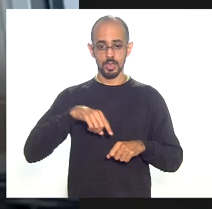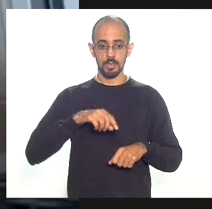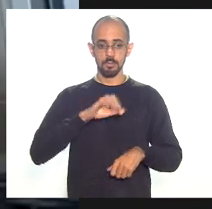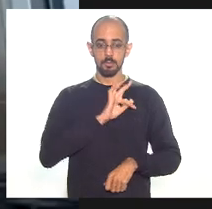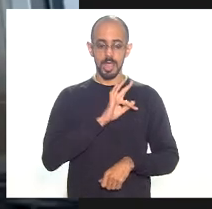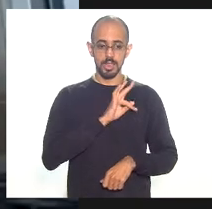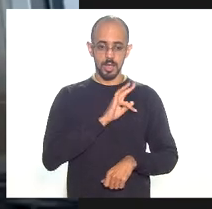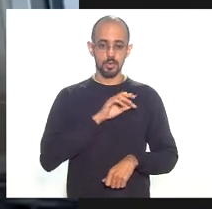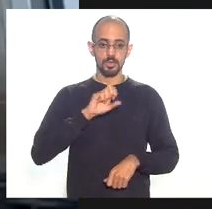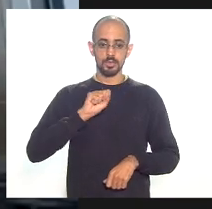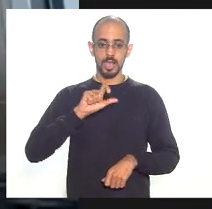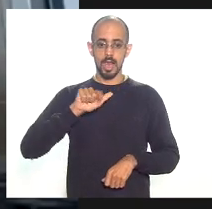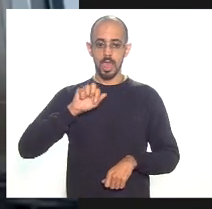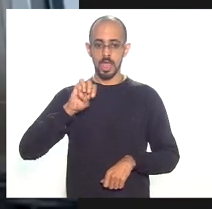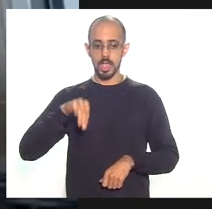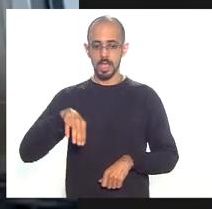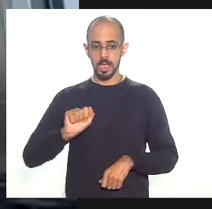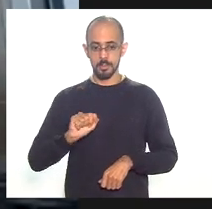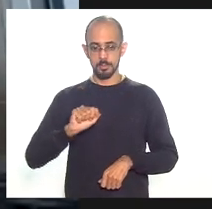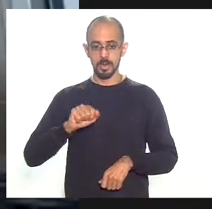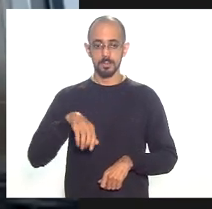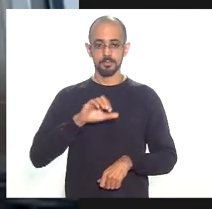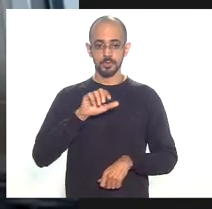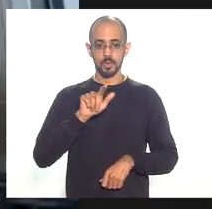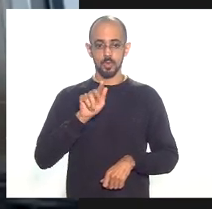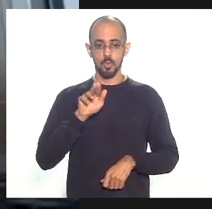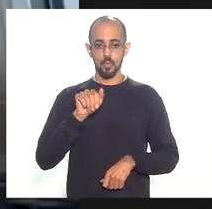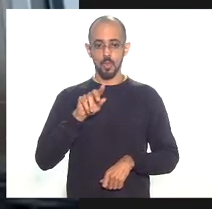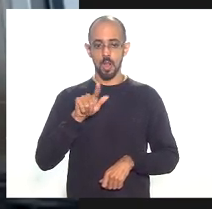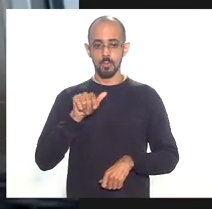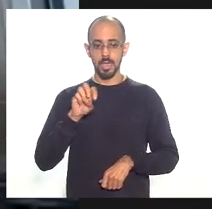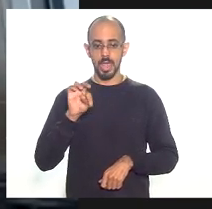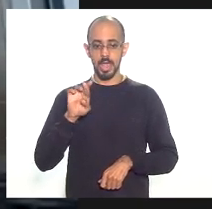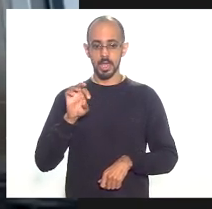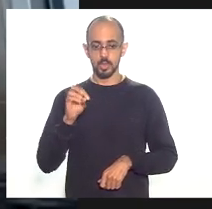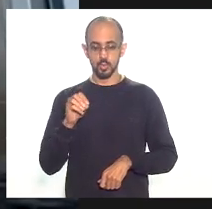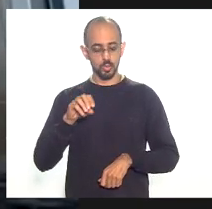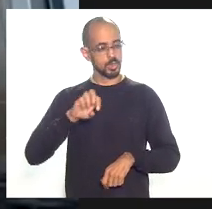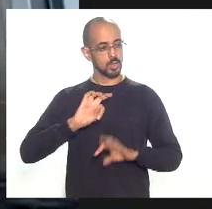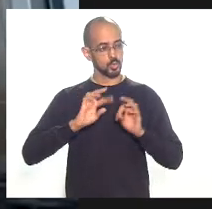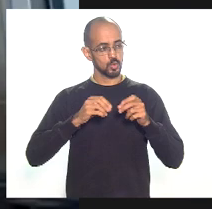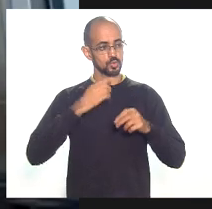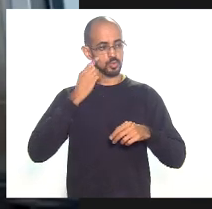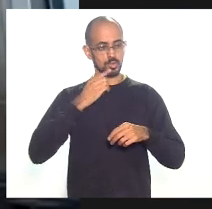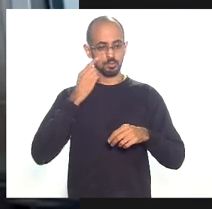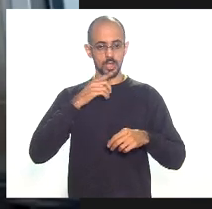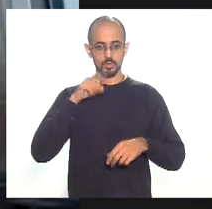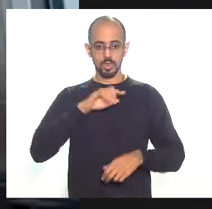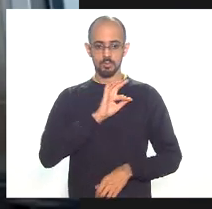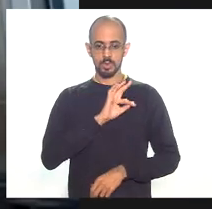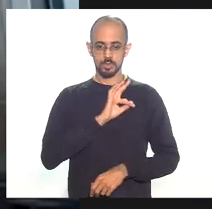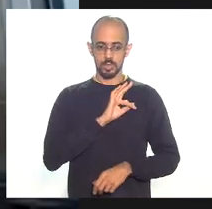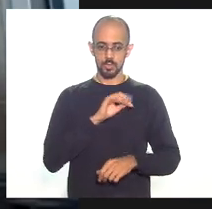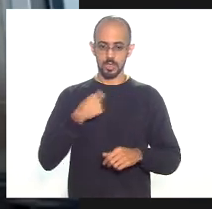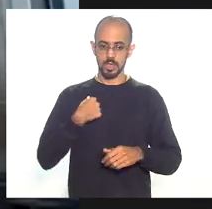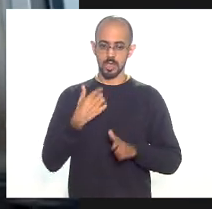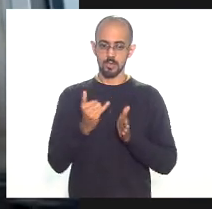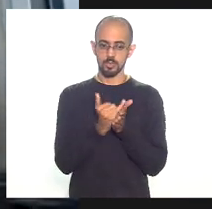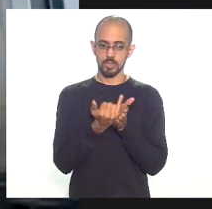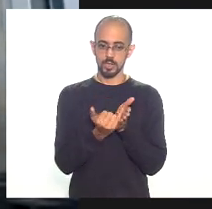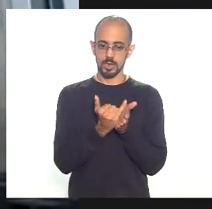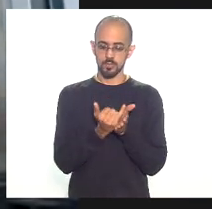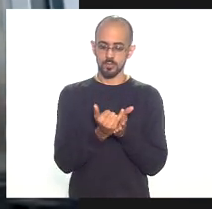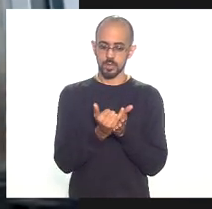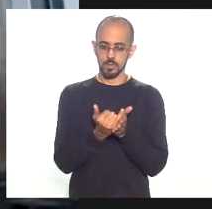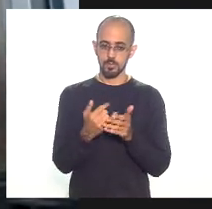Galberto delegado Carlos Augusto todos os outros que fazem parte desse parlamento eu me escrevi Marta porque eu tenho duas questões